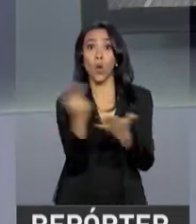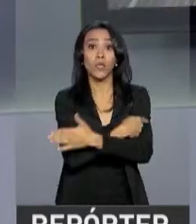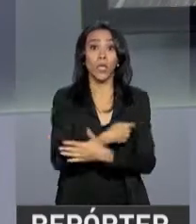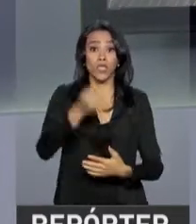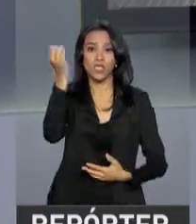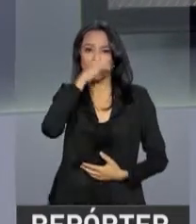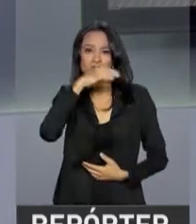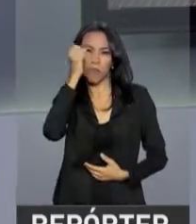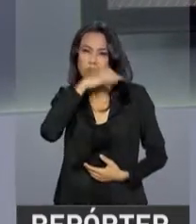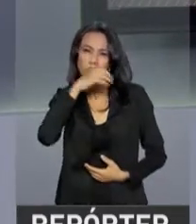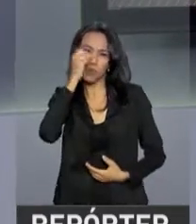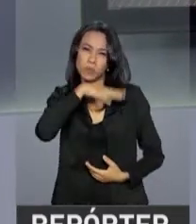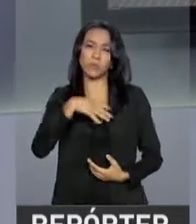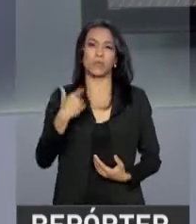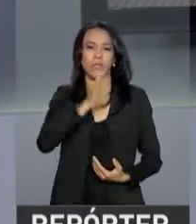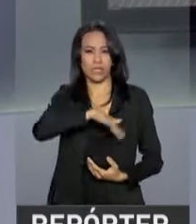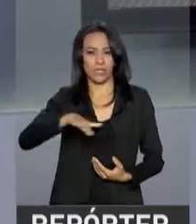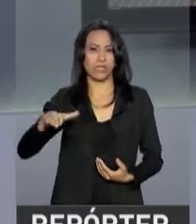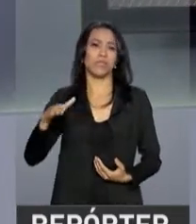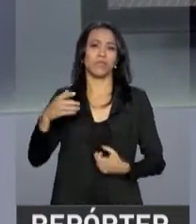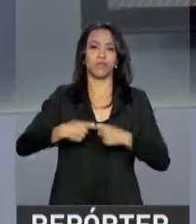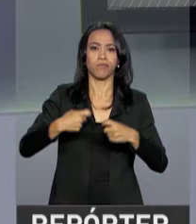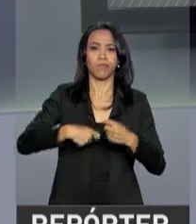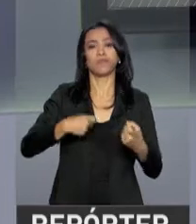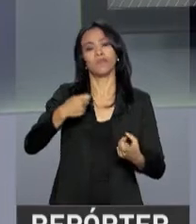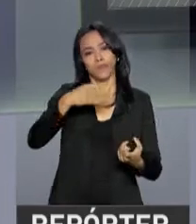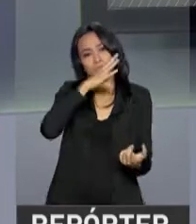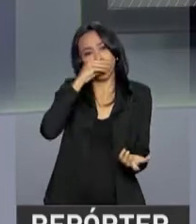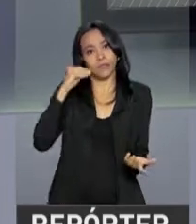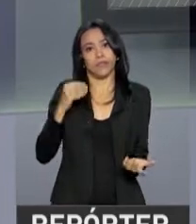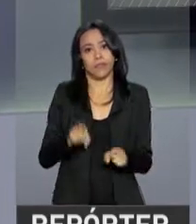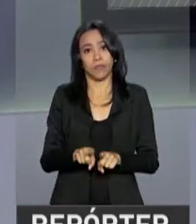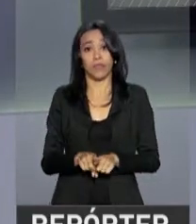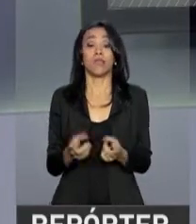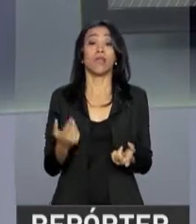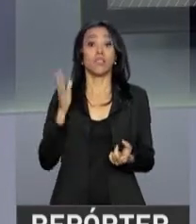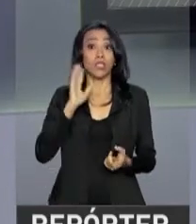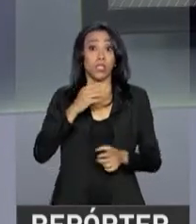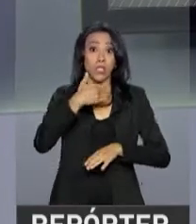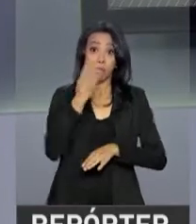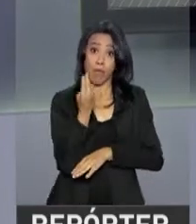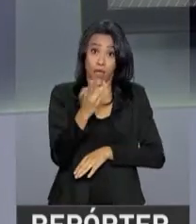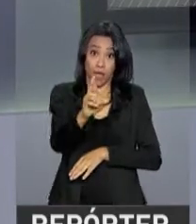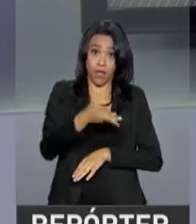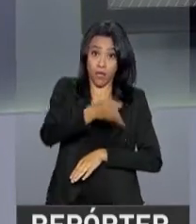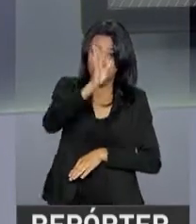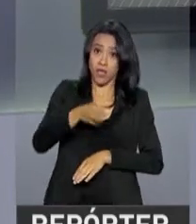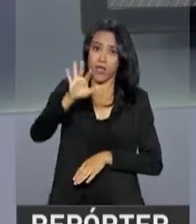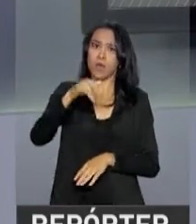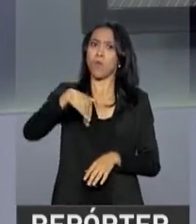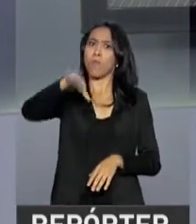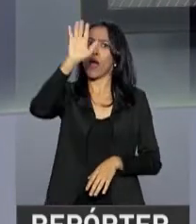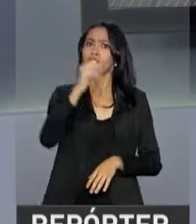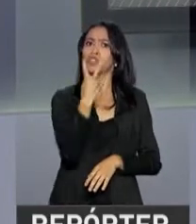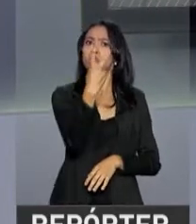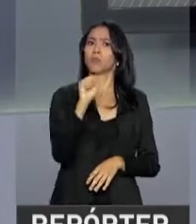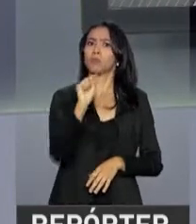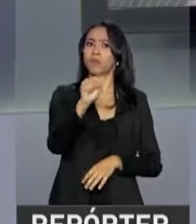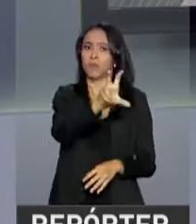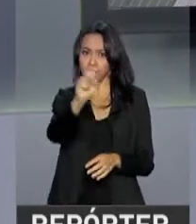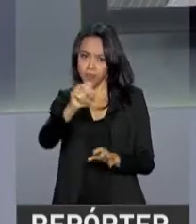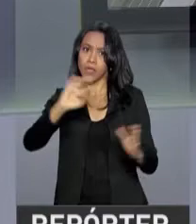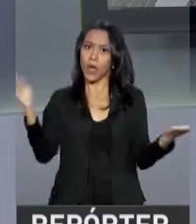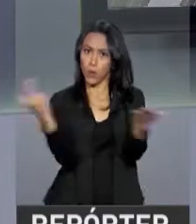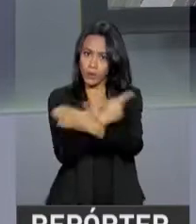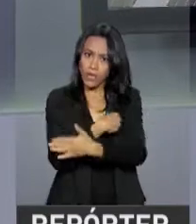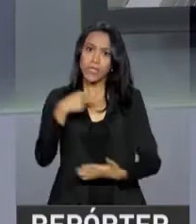de crianças recentes nas rodovias federais foram identificados quase 2.500 locais onde ocorre esse tipo